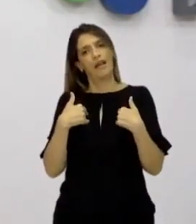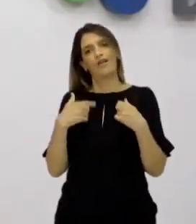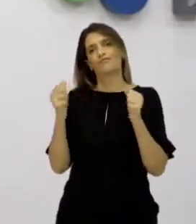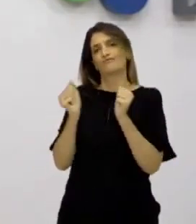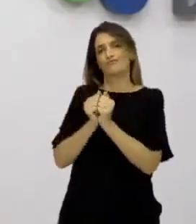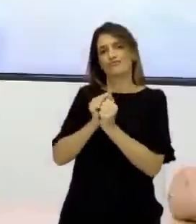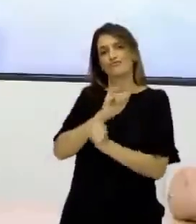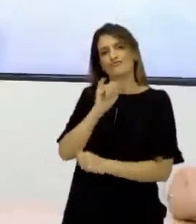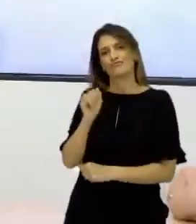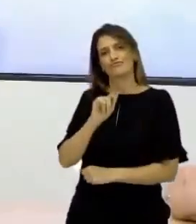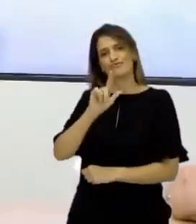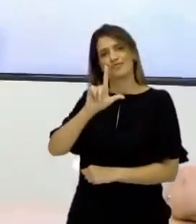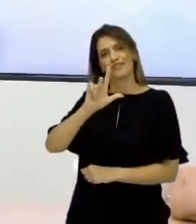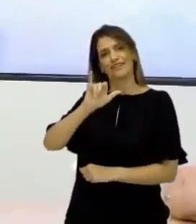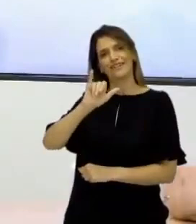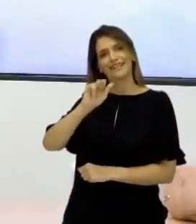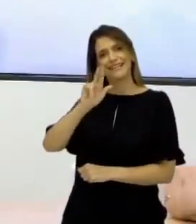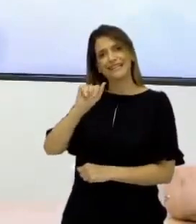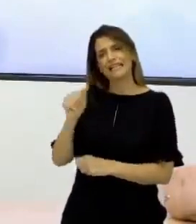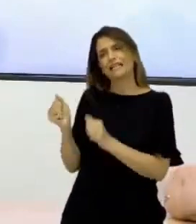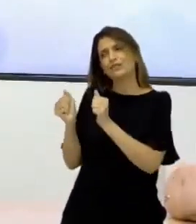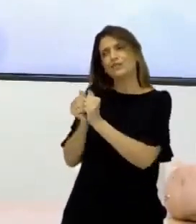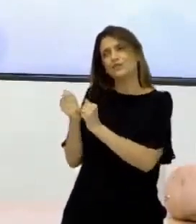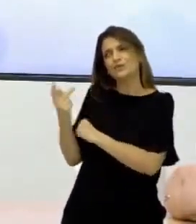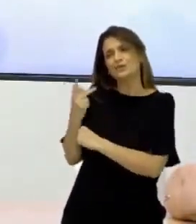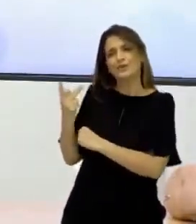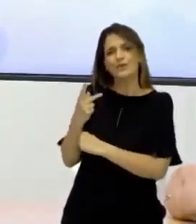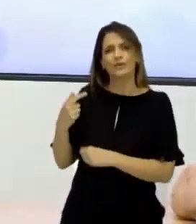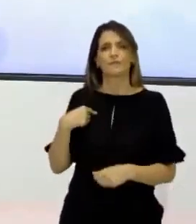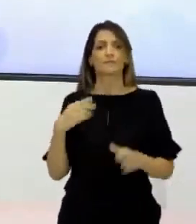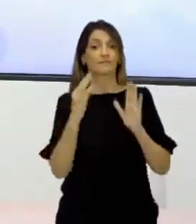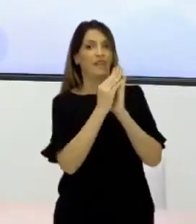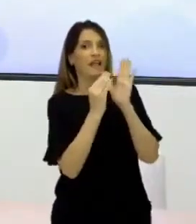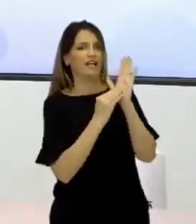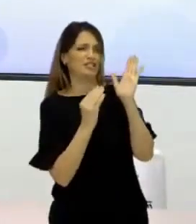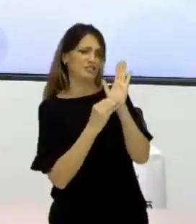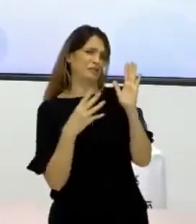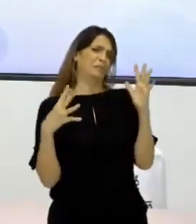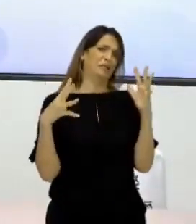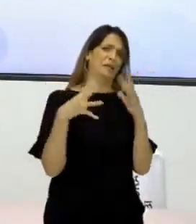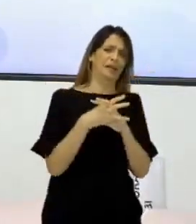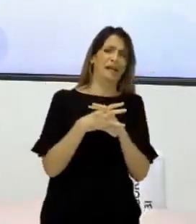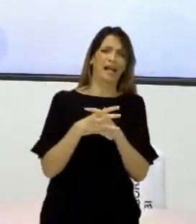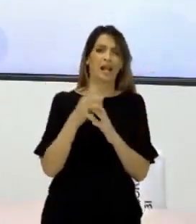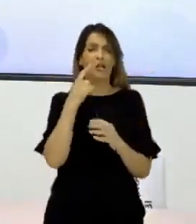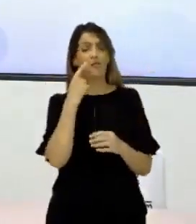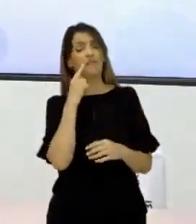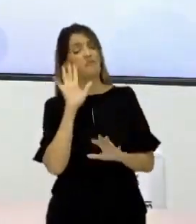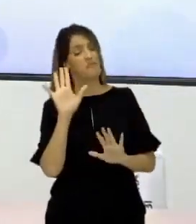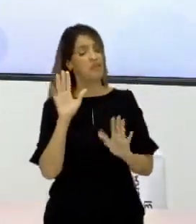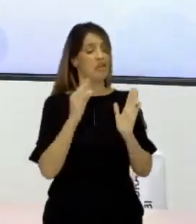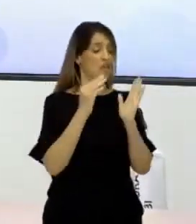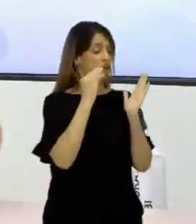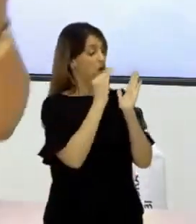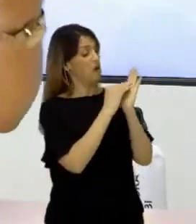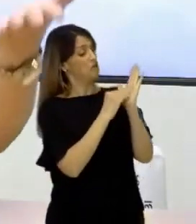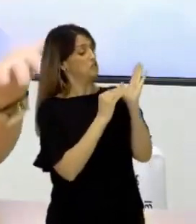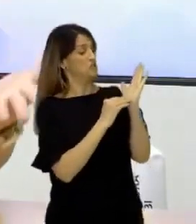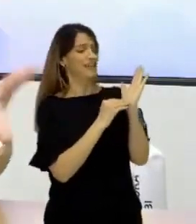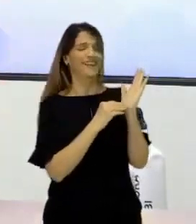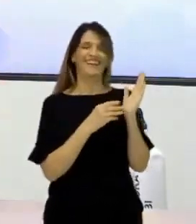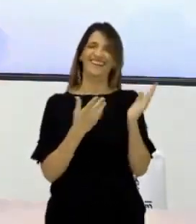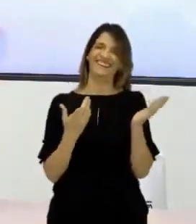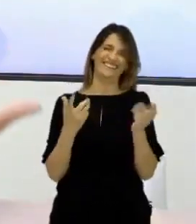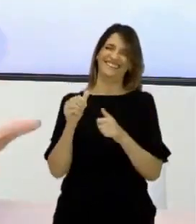por nada. Minha agenda está um pouquinho complicada. Não, aquelas, né? Vou olhar minha agenda, mas é isso aí, gente. Estamos aqui,